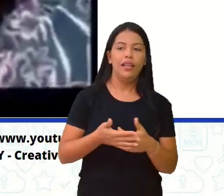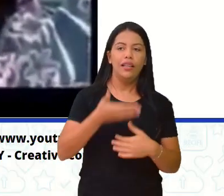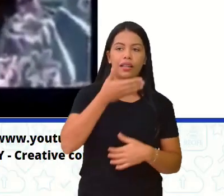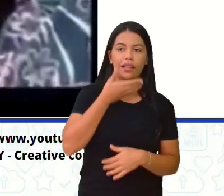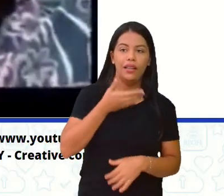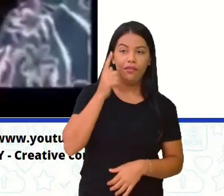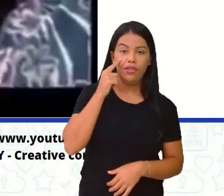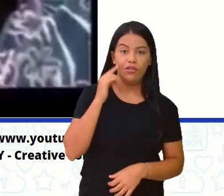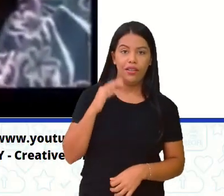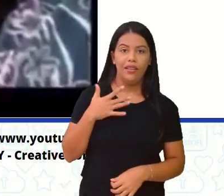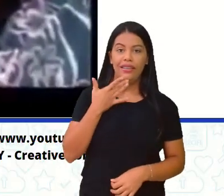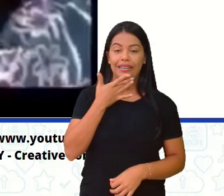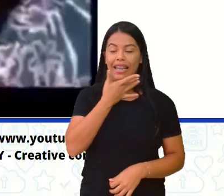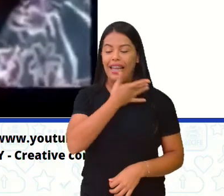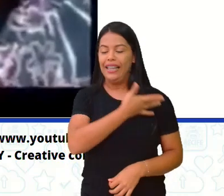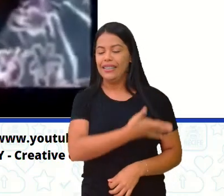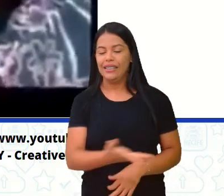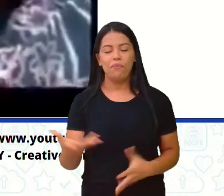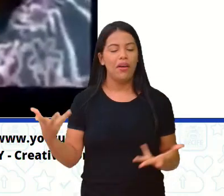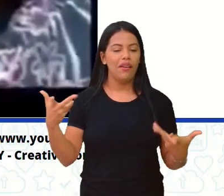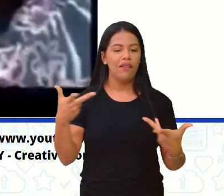música.